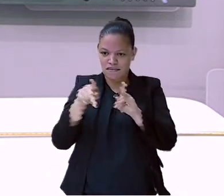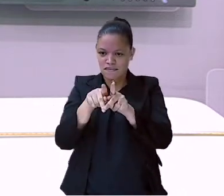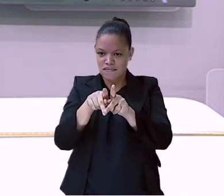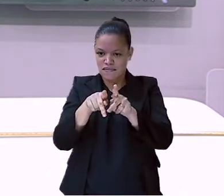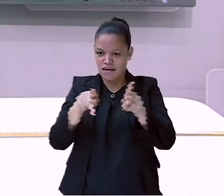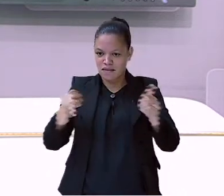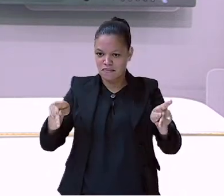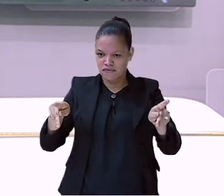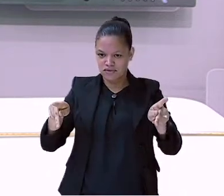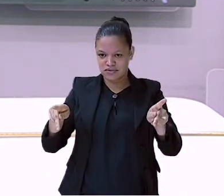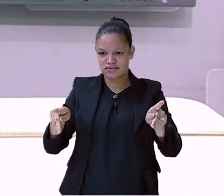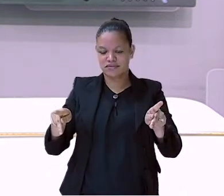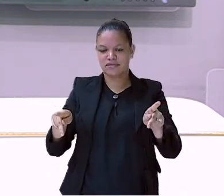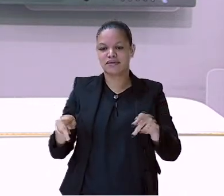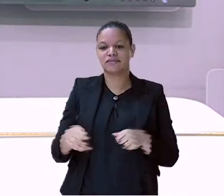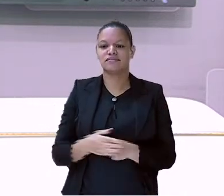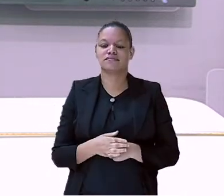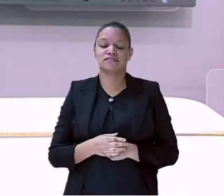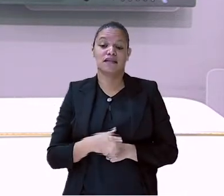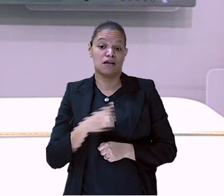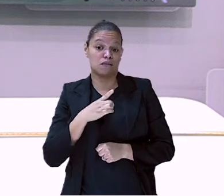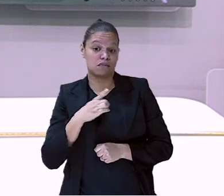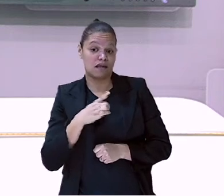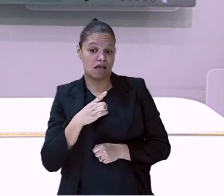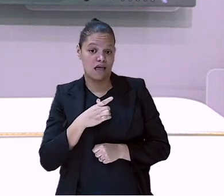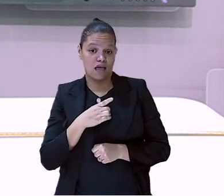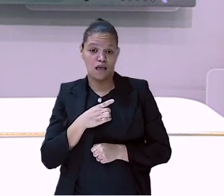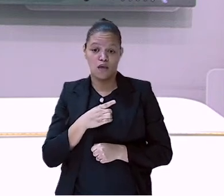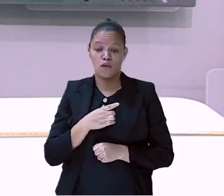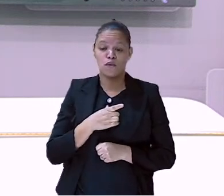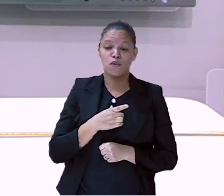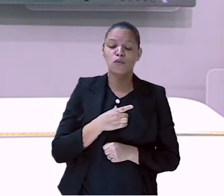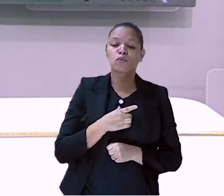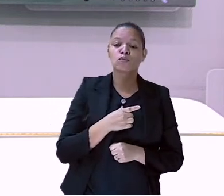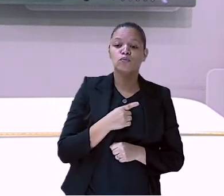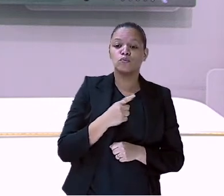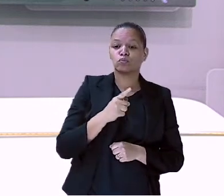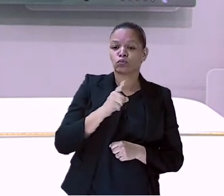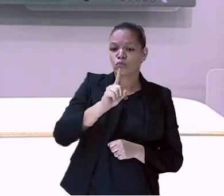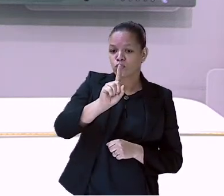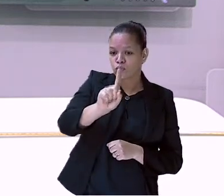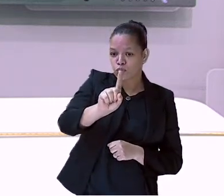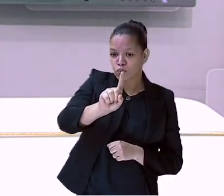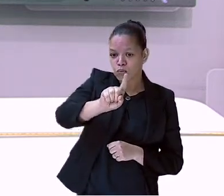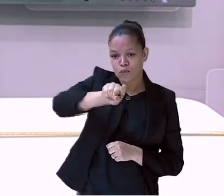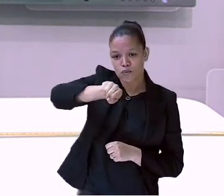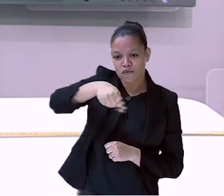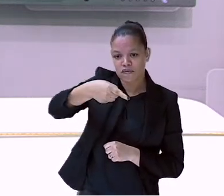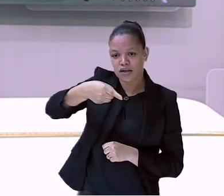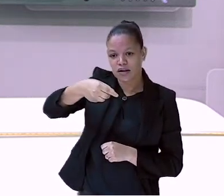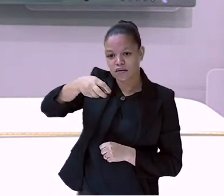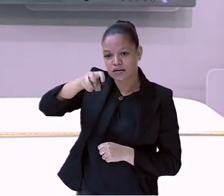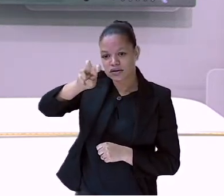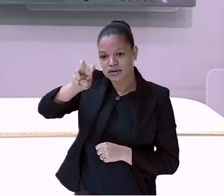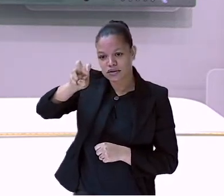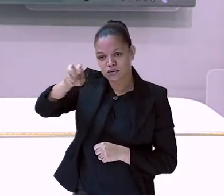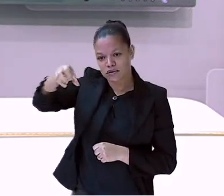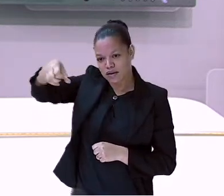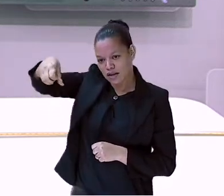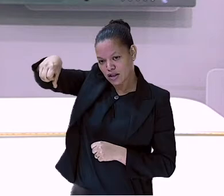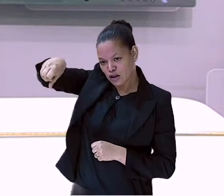ali 1,59, como que a gente vai representar? A gente vai colocar assim, olha.